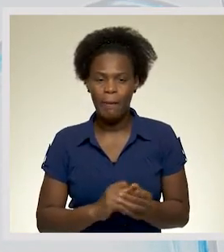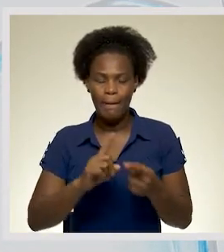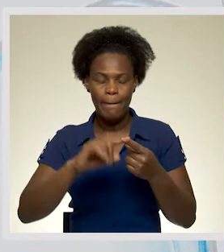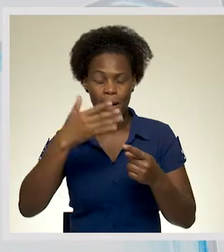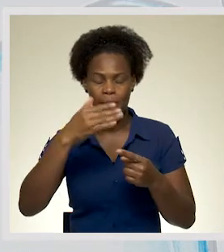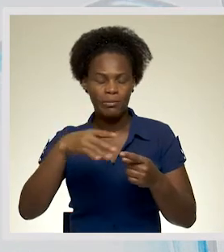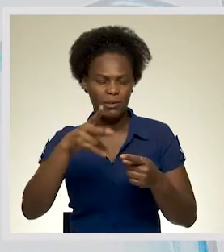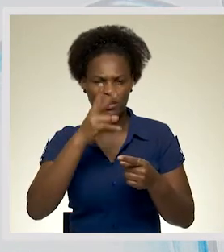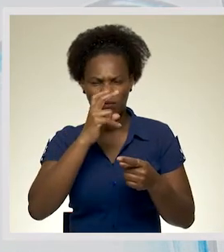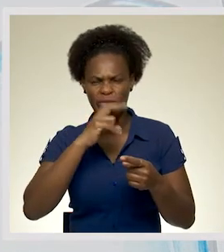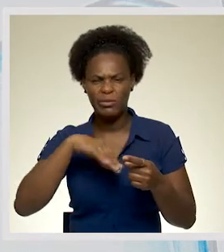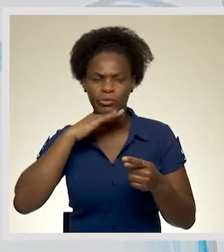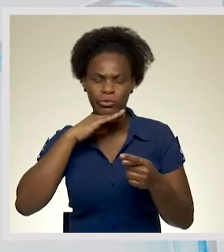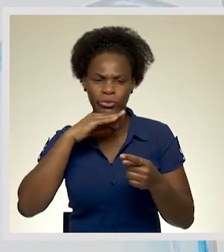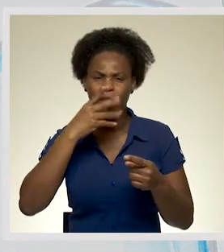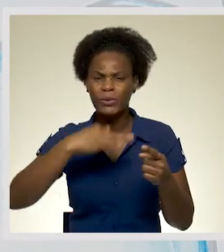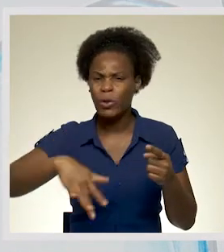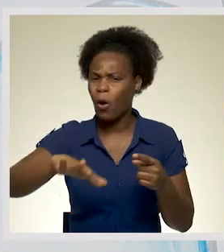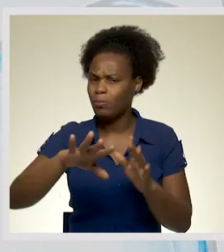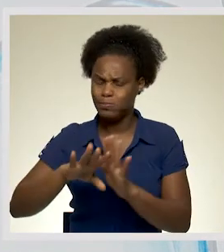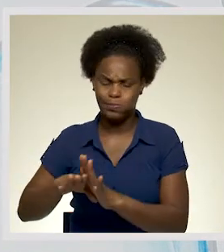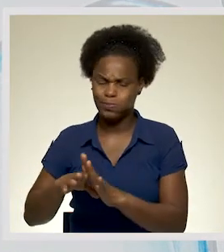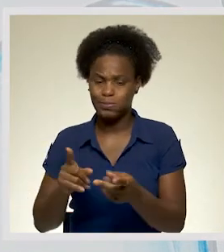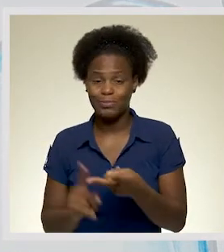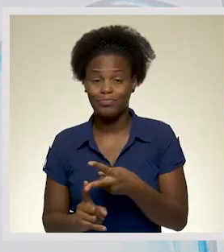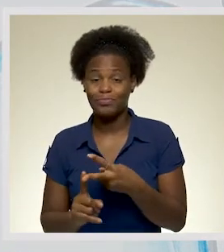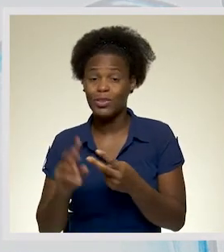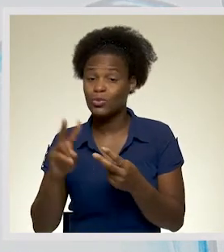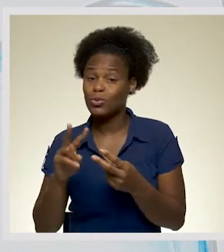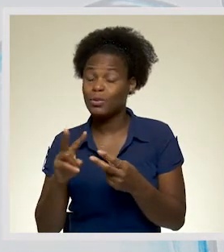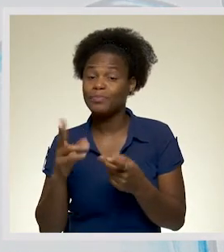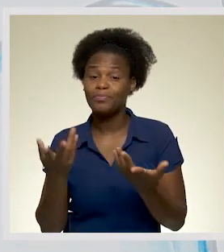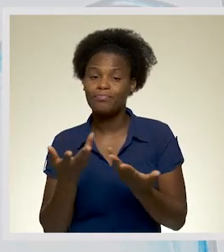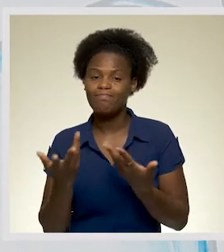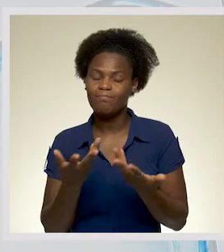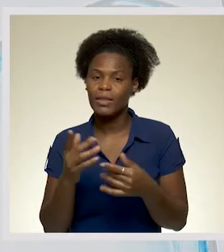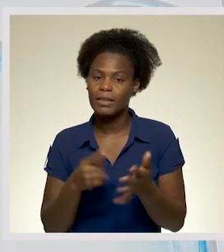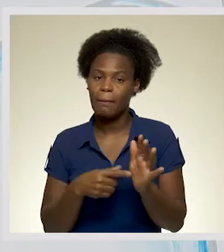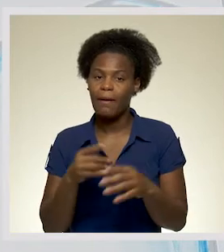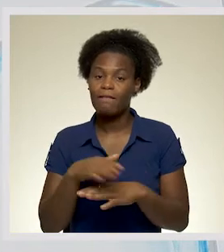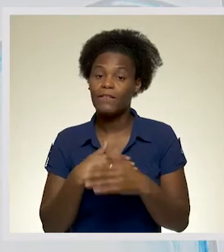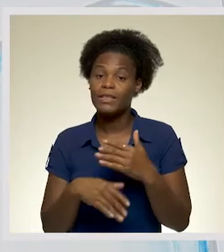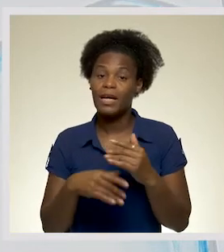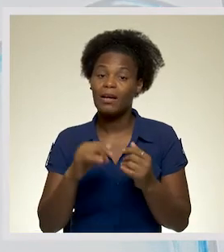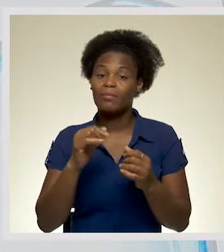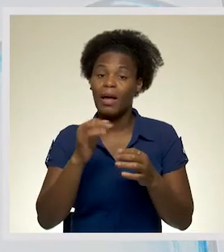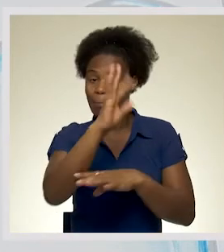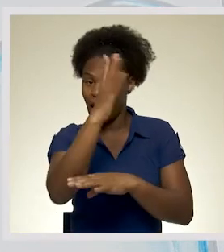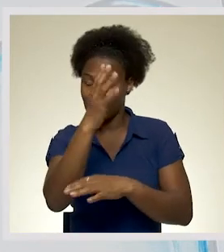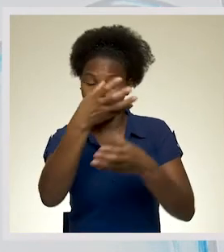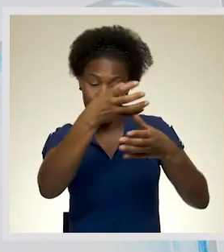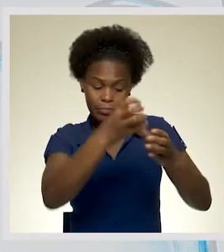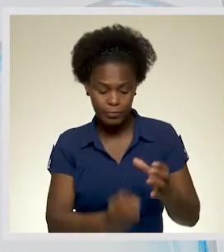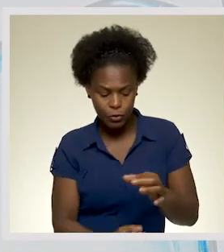a poluição do solo. Segundo, fazer a reflorestação. O